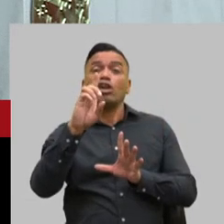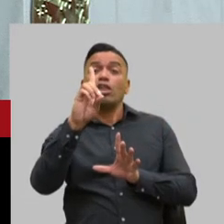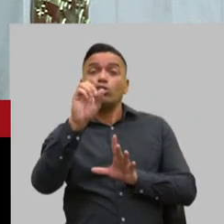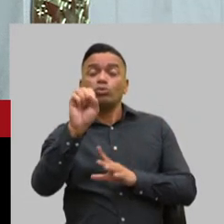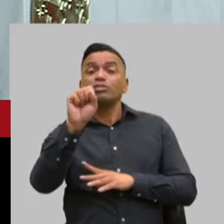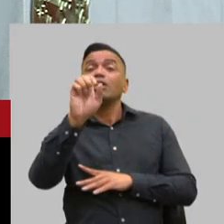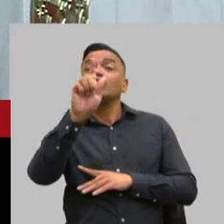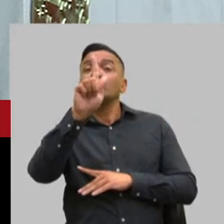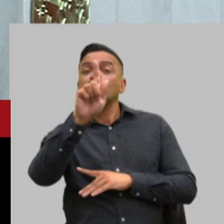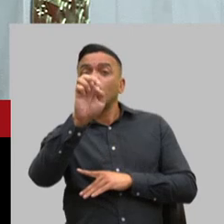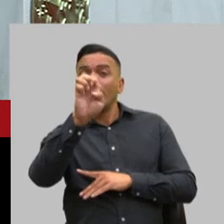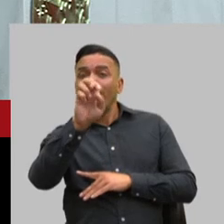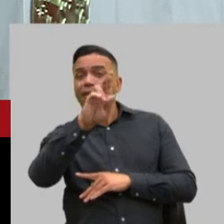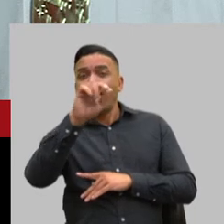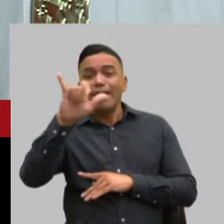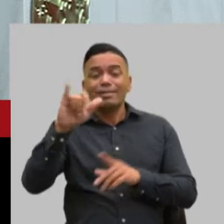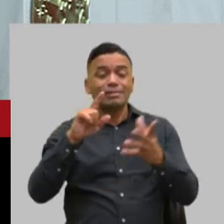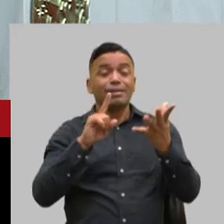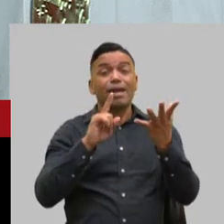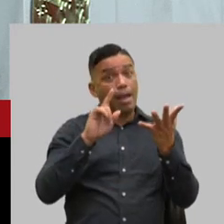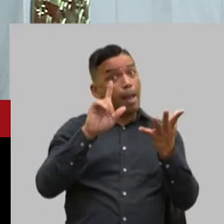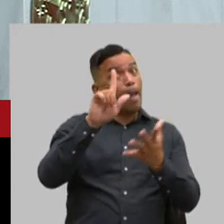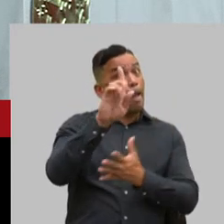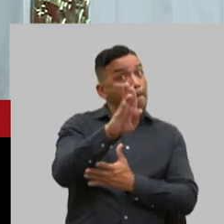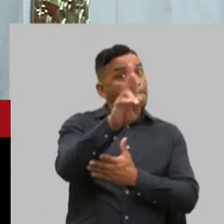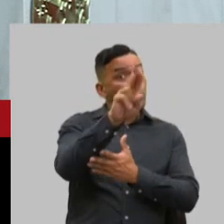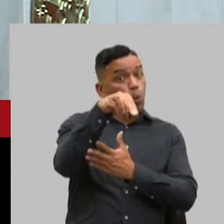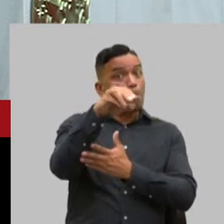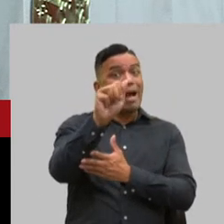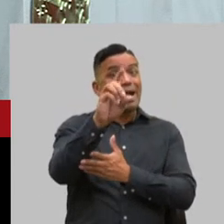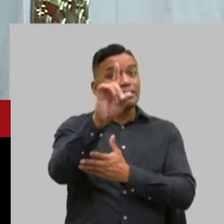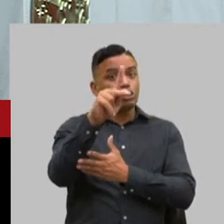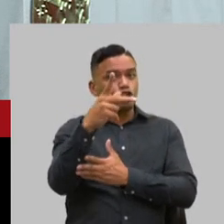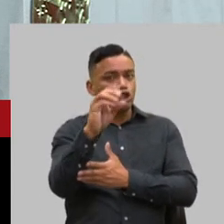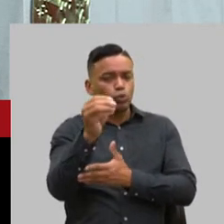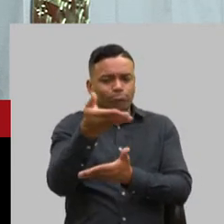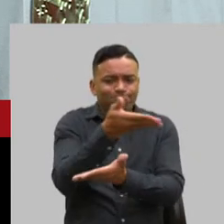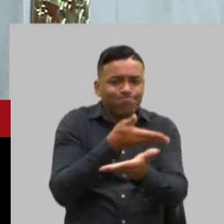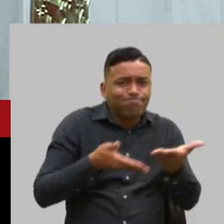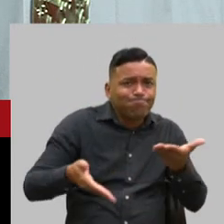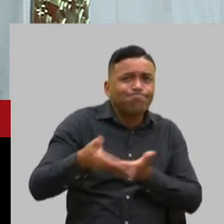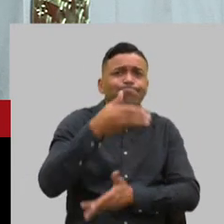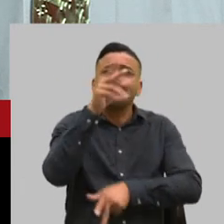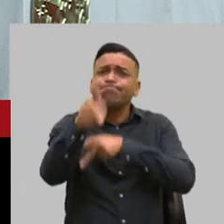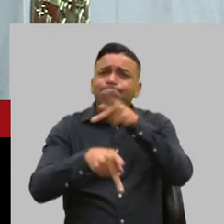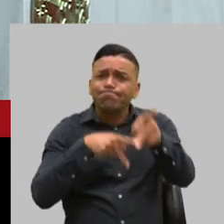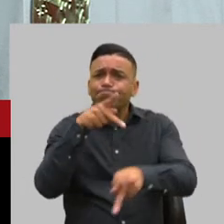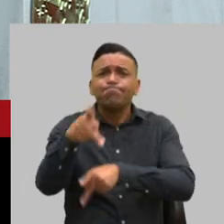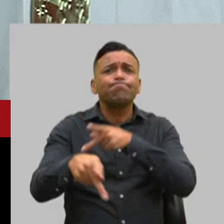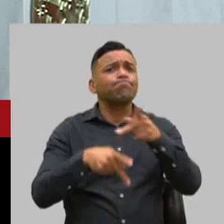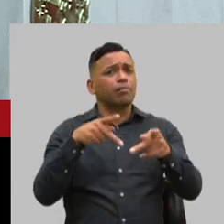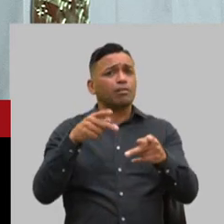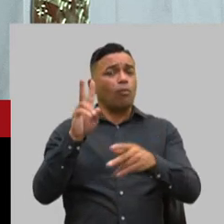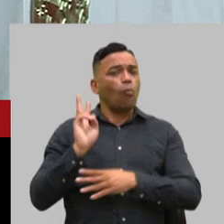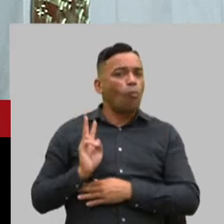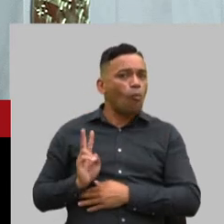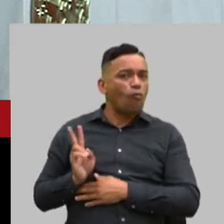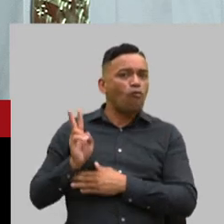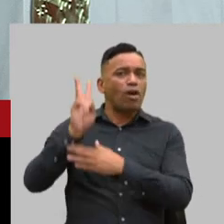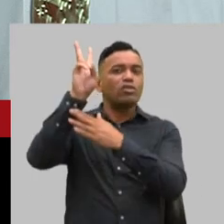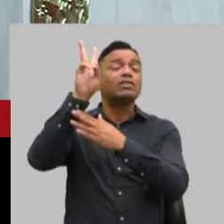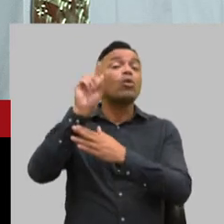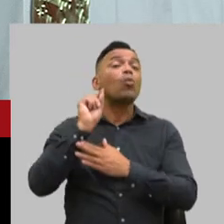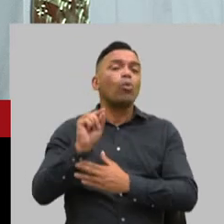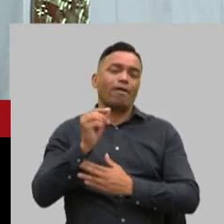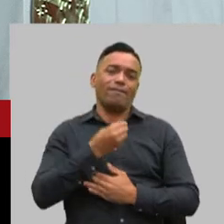se caracteriza pela interação constante e direta com a comunidade e pela valorização da vida